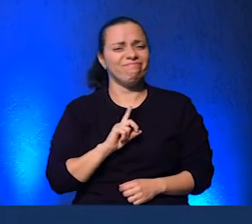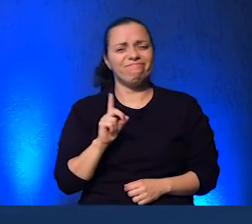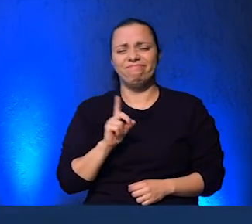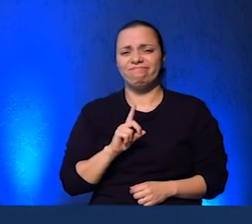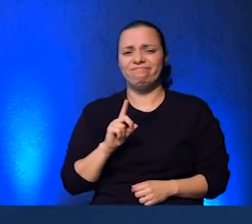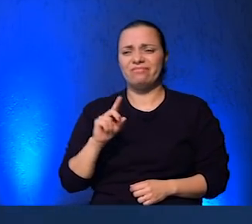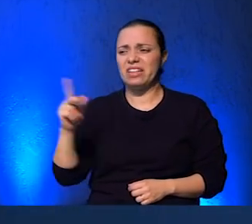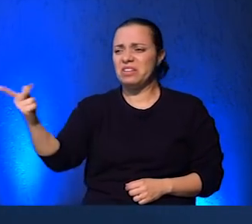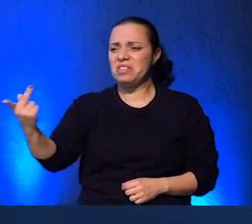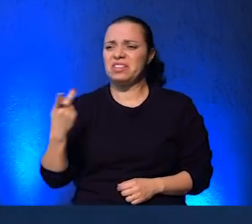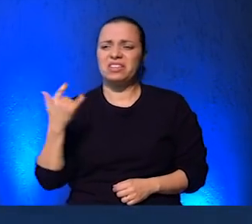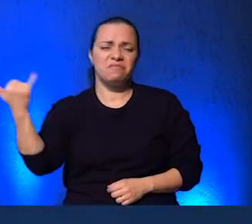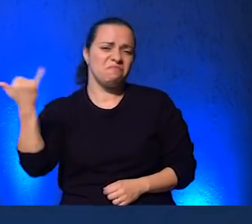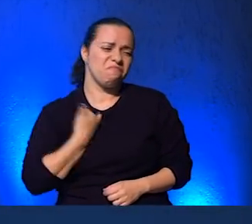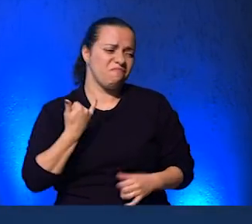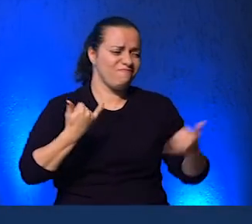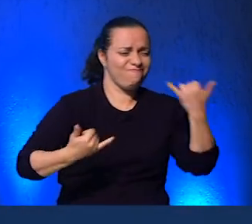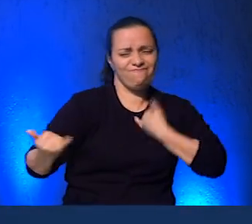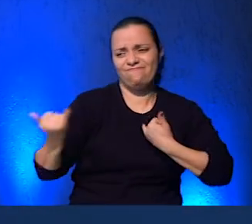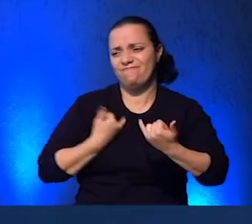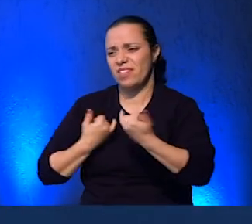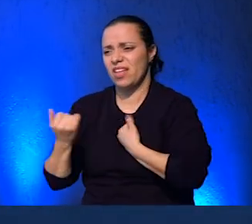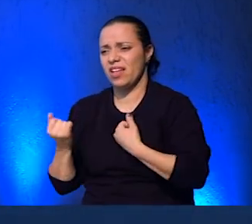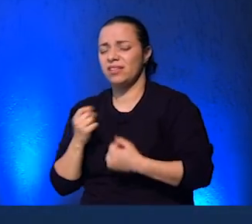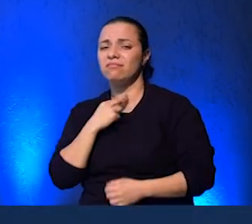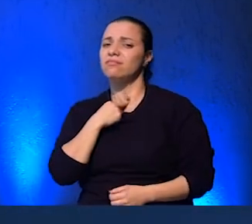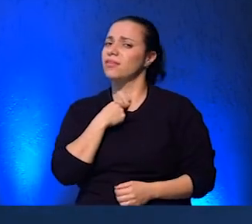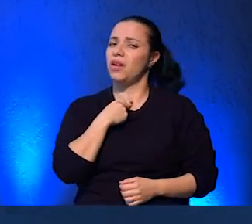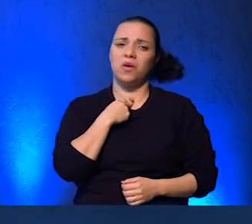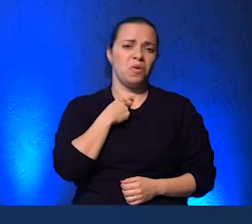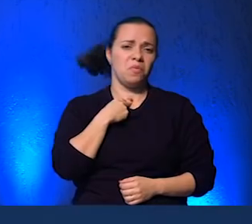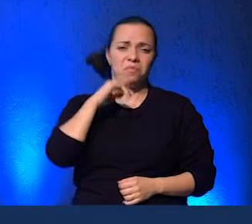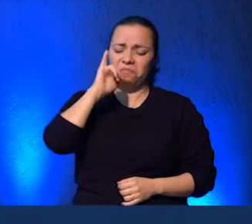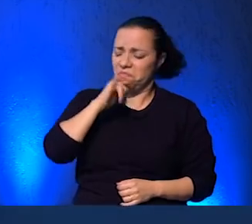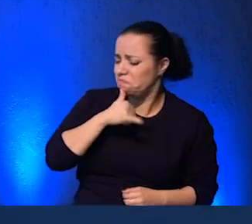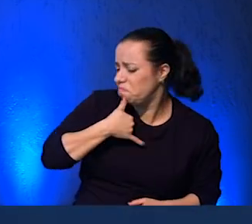não pode frustrar